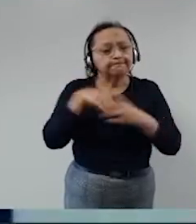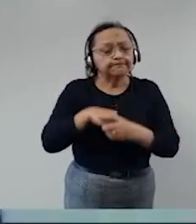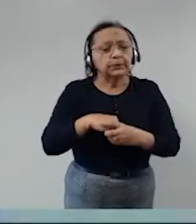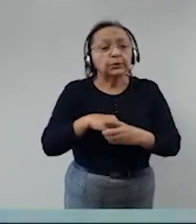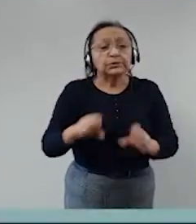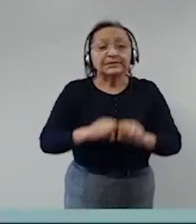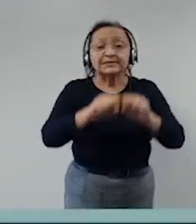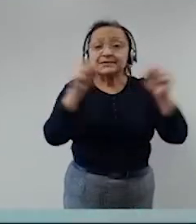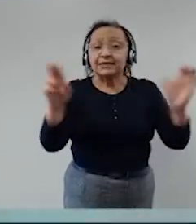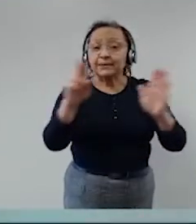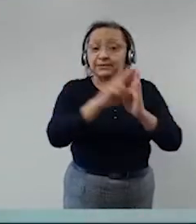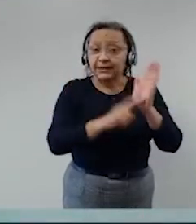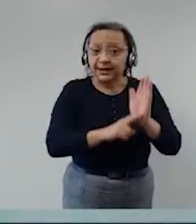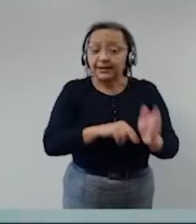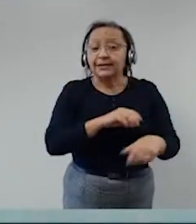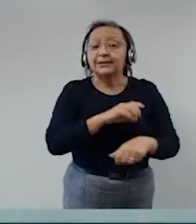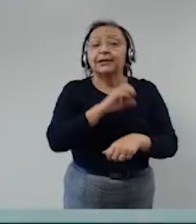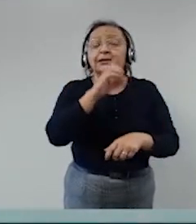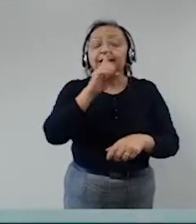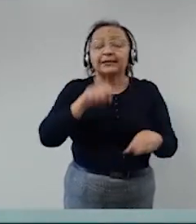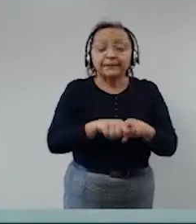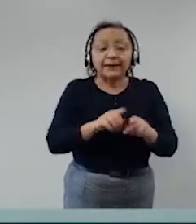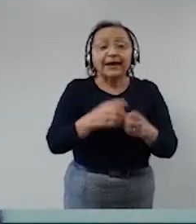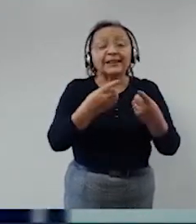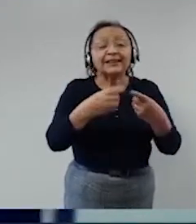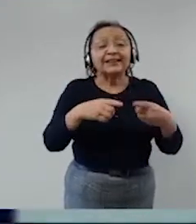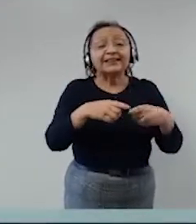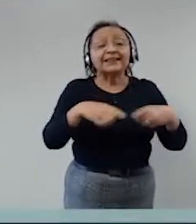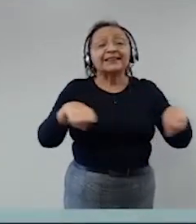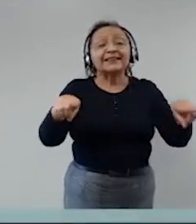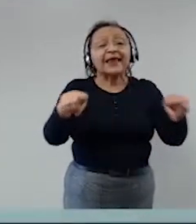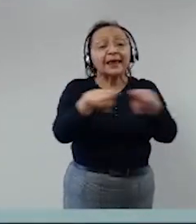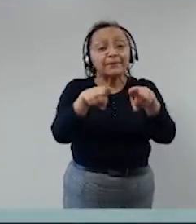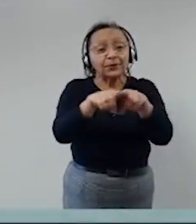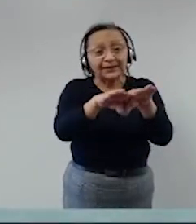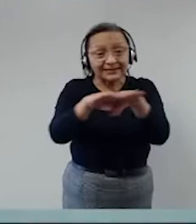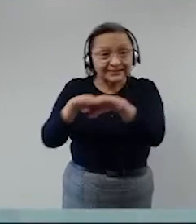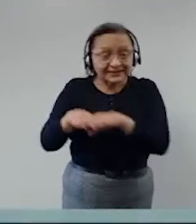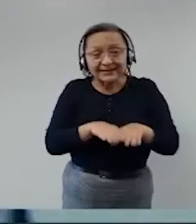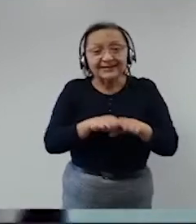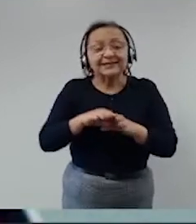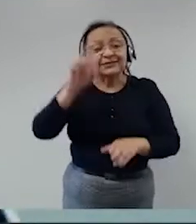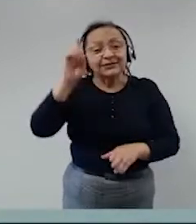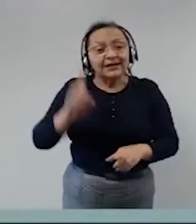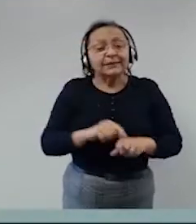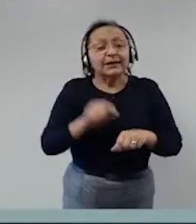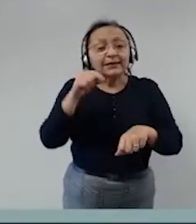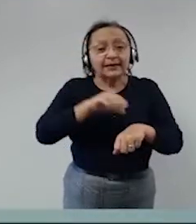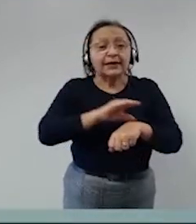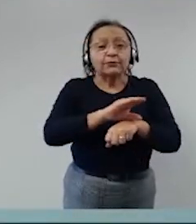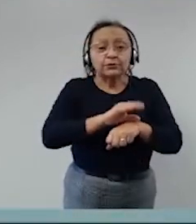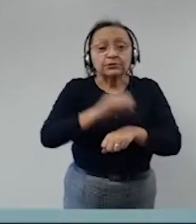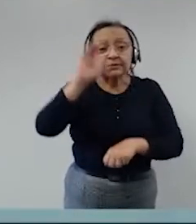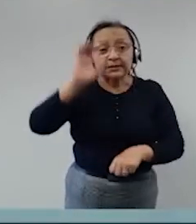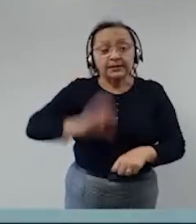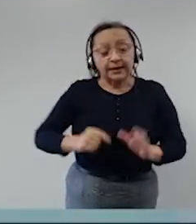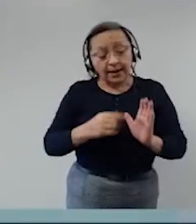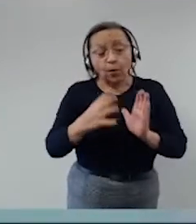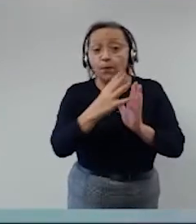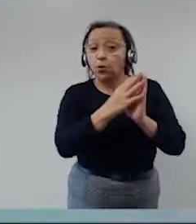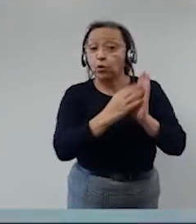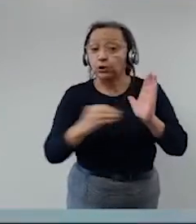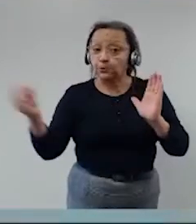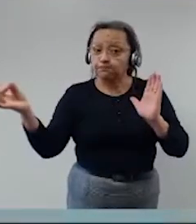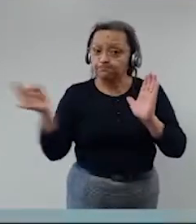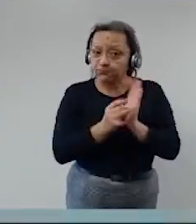regra, o Estado democrático de direito, e trazido através da Constituição Cidadã, que é modelo de carta